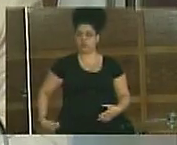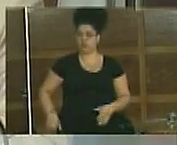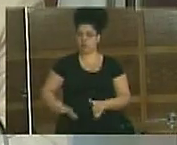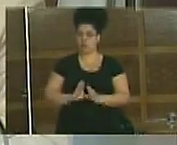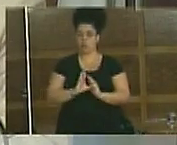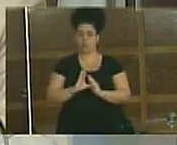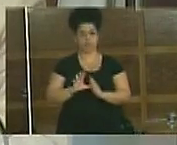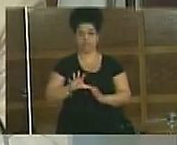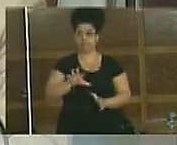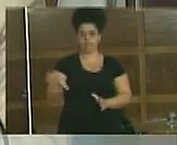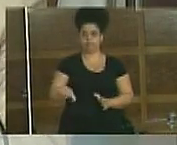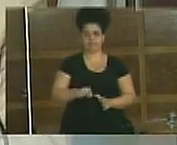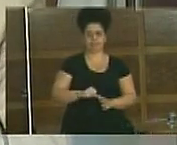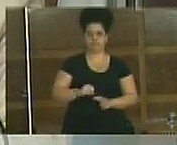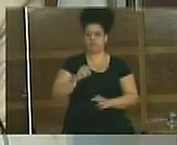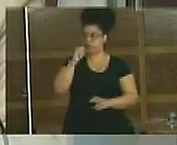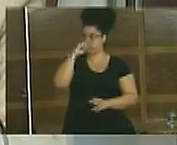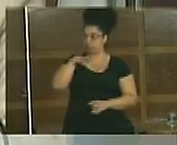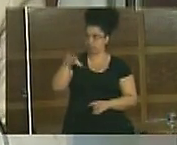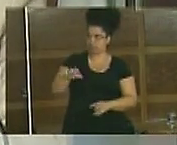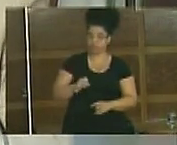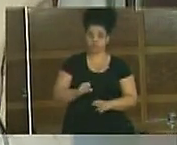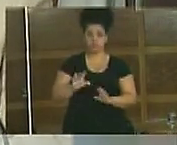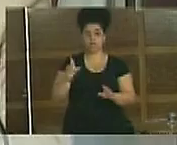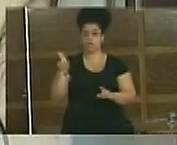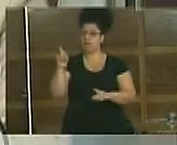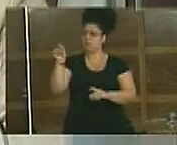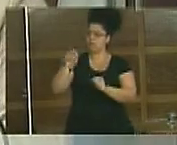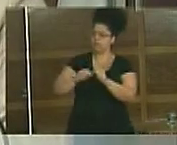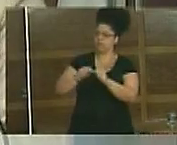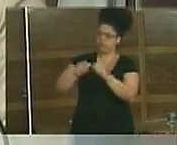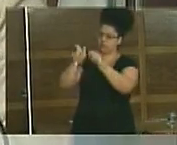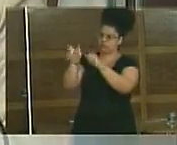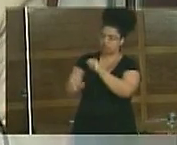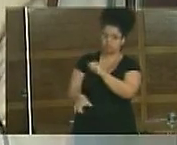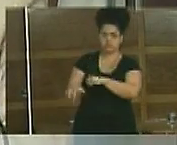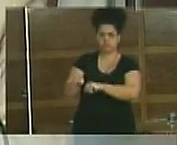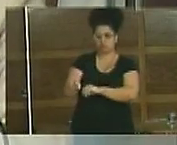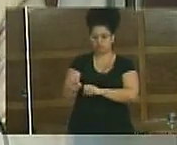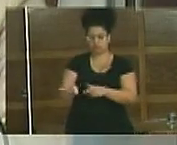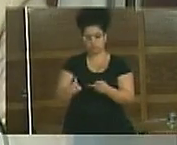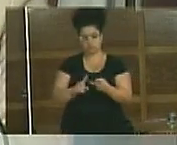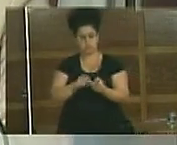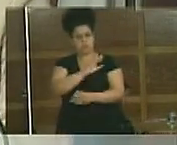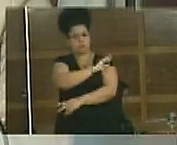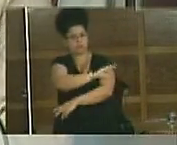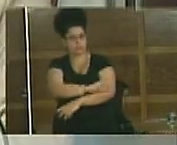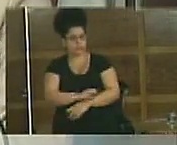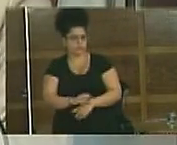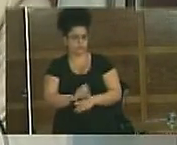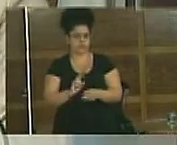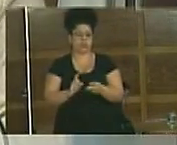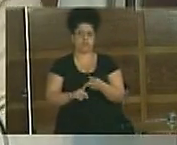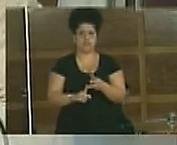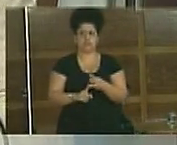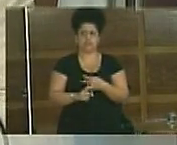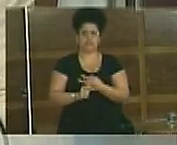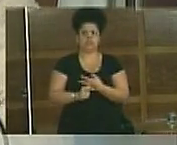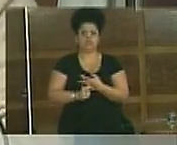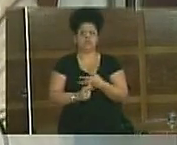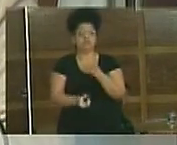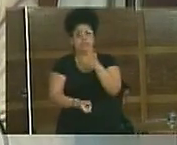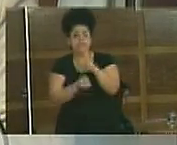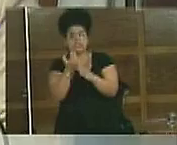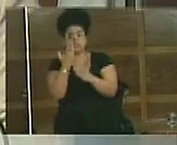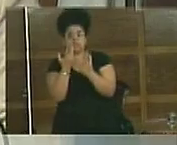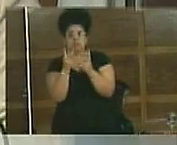dele. E o que, que ele vem fazendo com relação à educação, com o ensino, com cultura? Nada, a gente não vê aparecendo